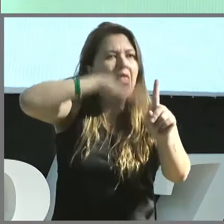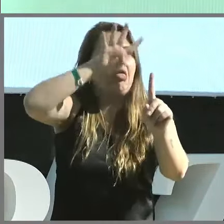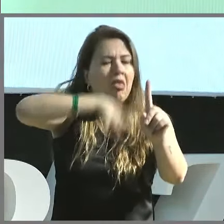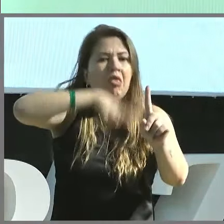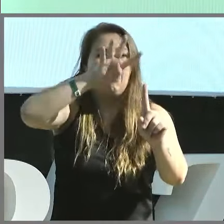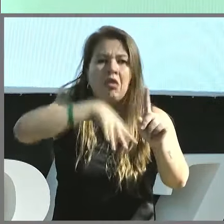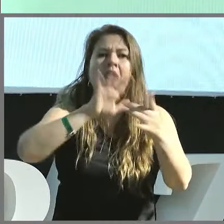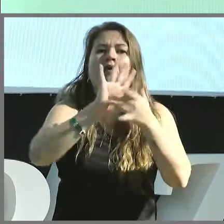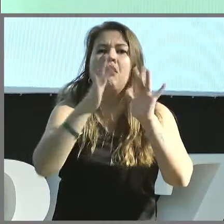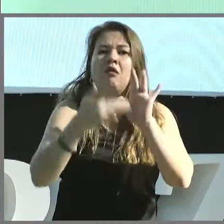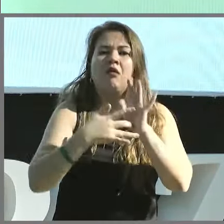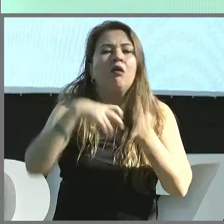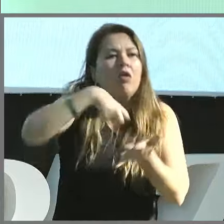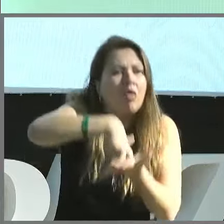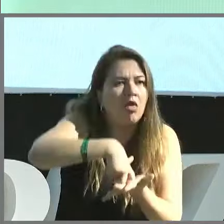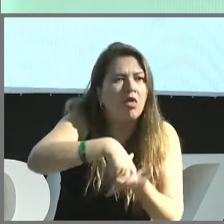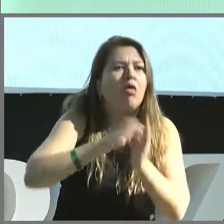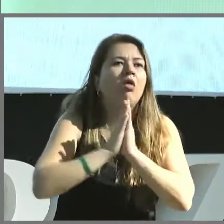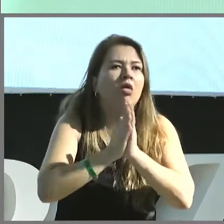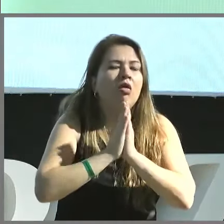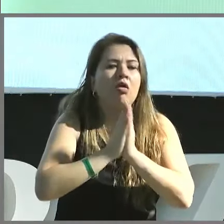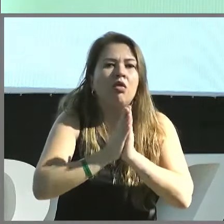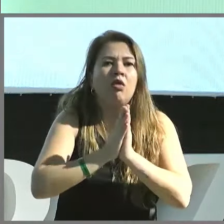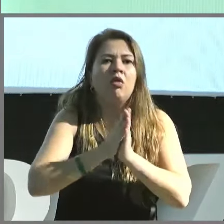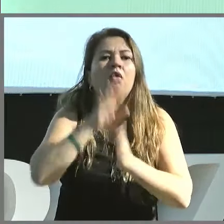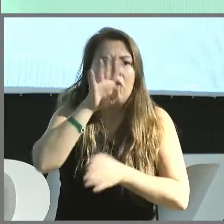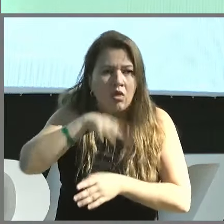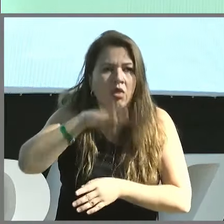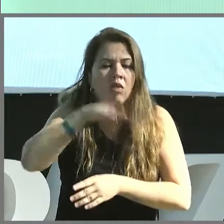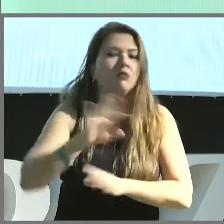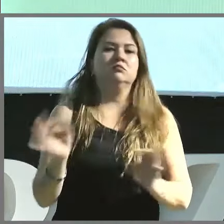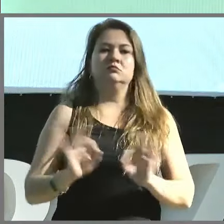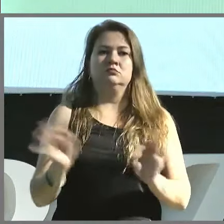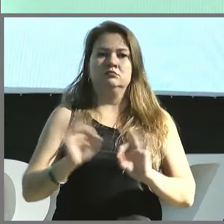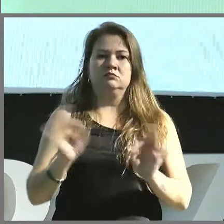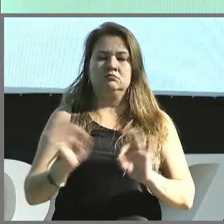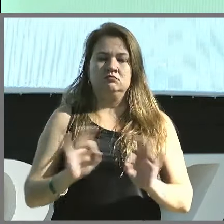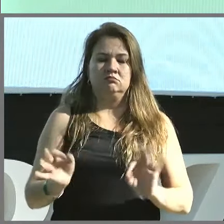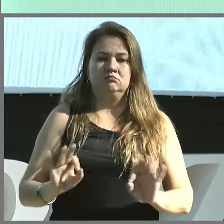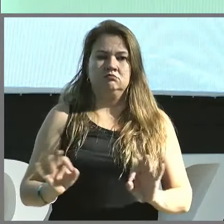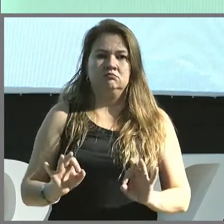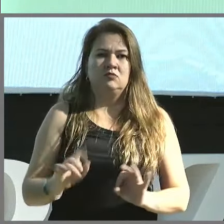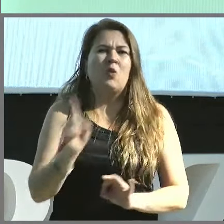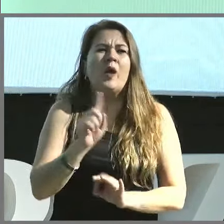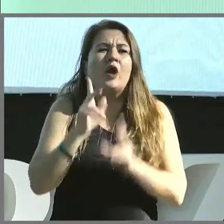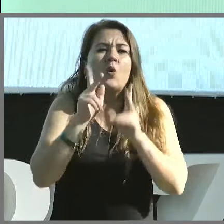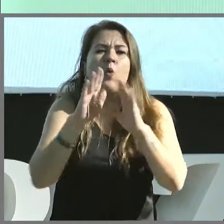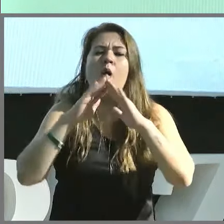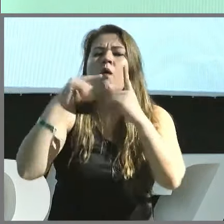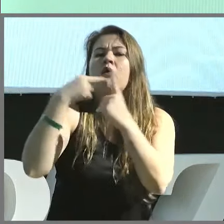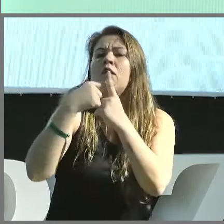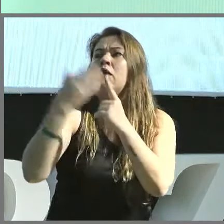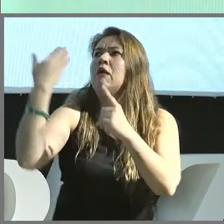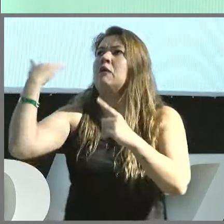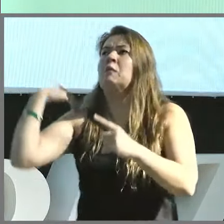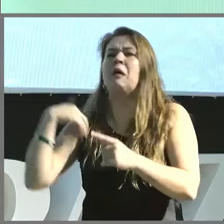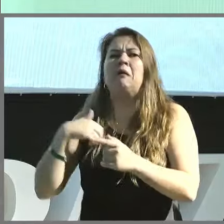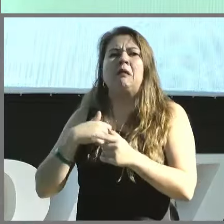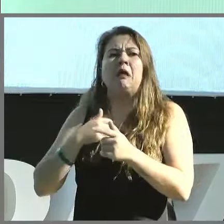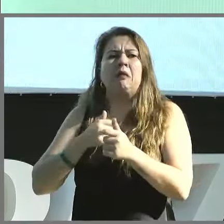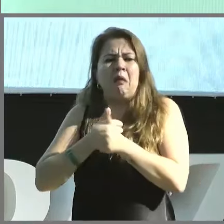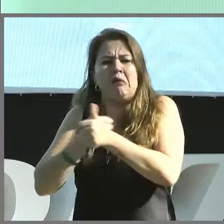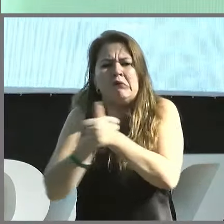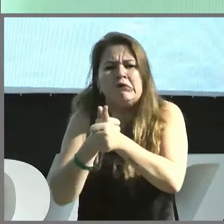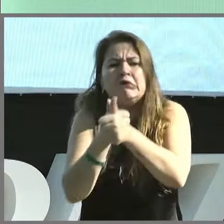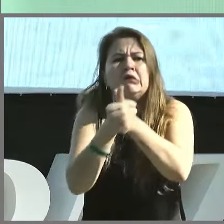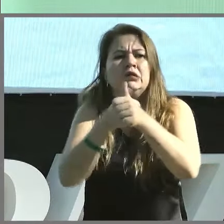que os homens se valeram dele para operar cruzadas, santas inquisições, perseguições,